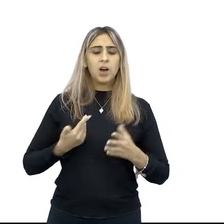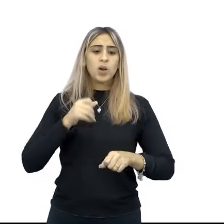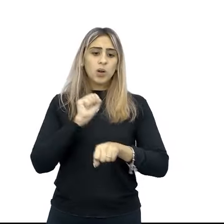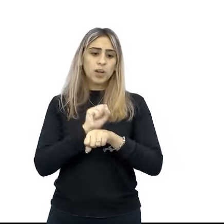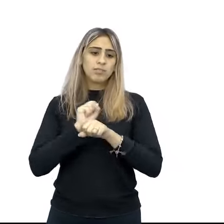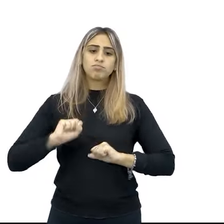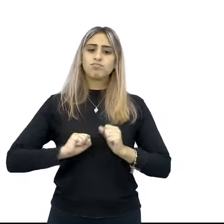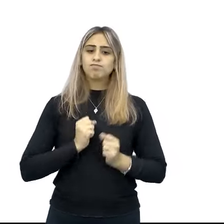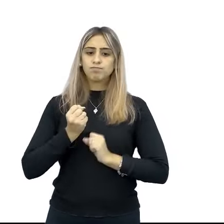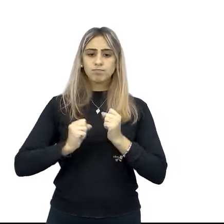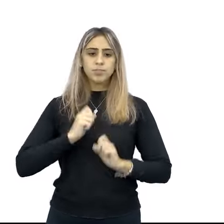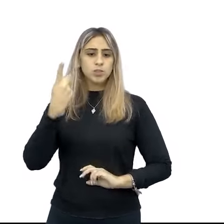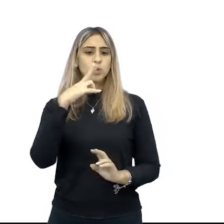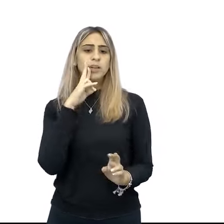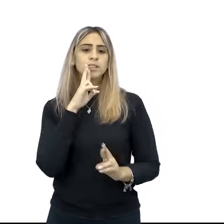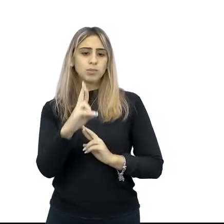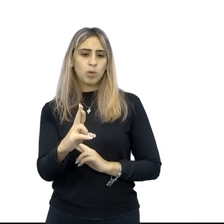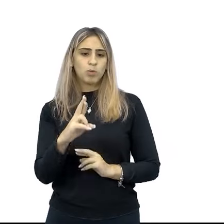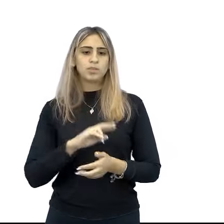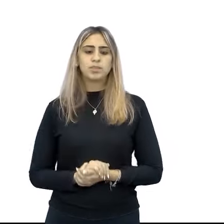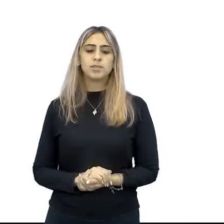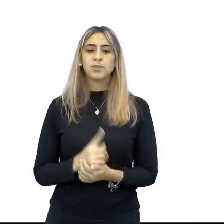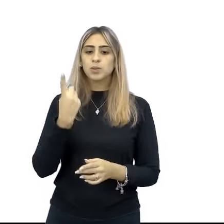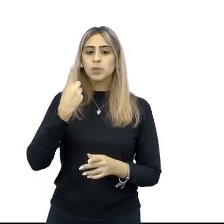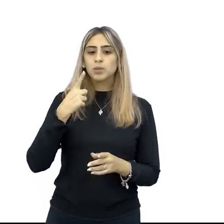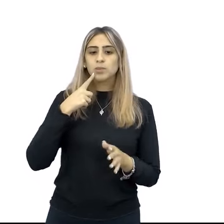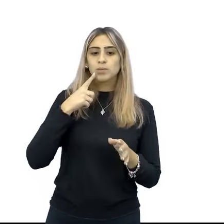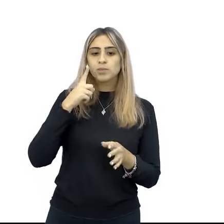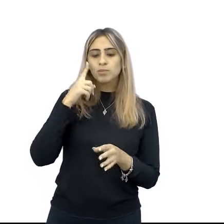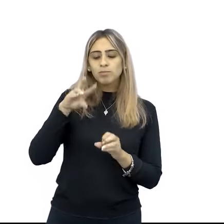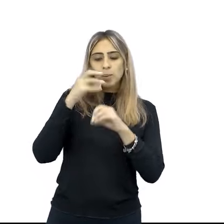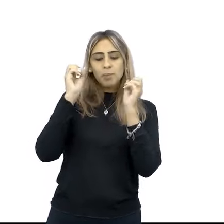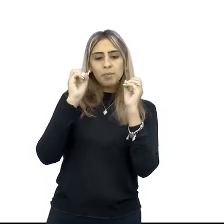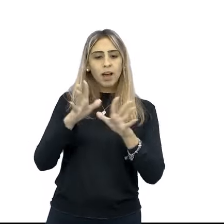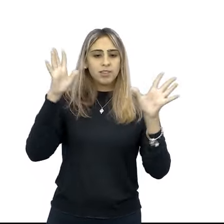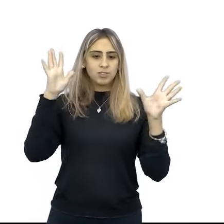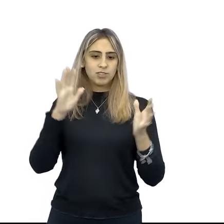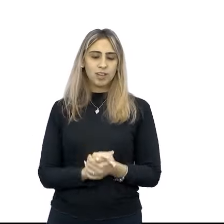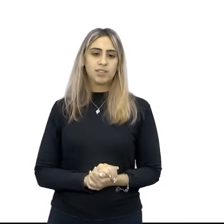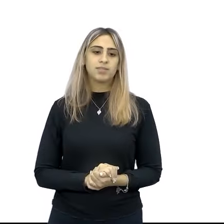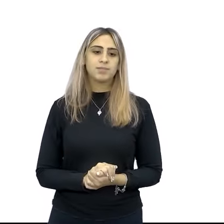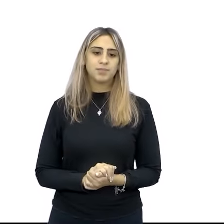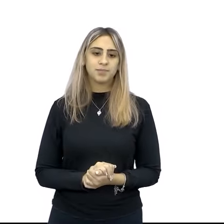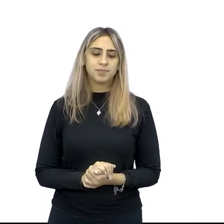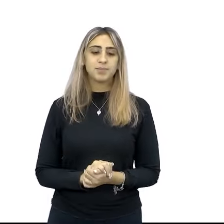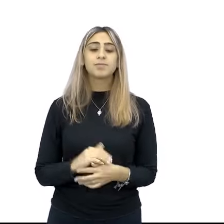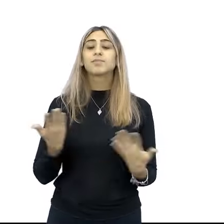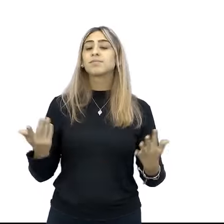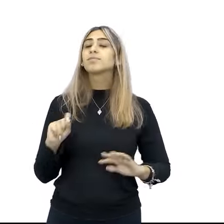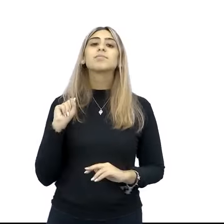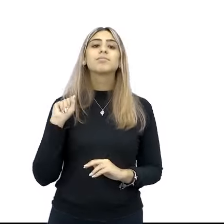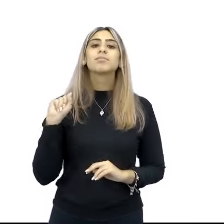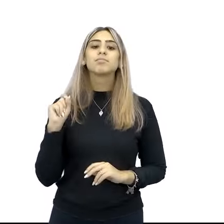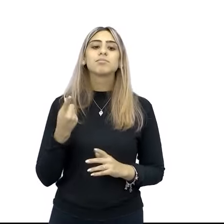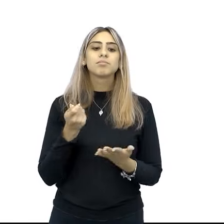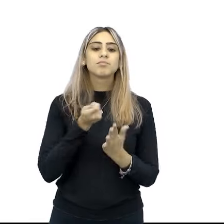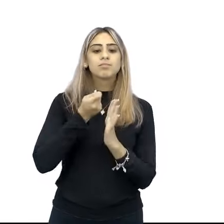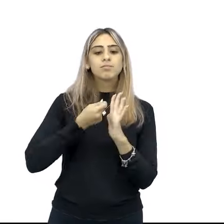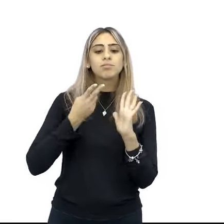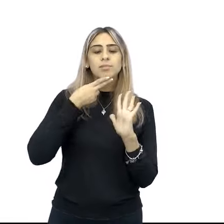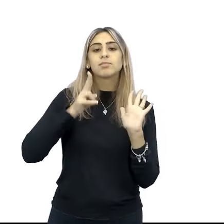Aguardarei ansiosamente a sua resposta. Uma piscada mágica. E então,